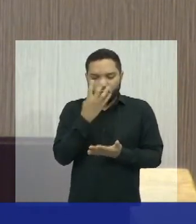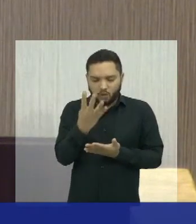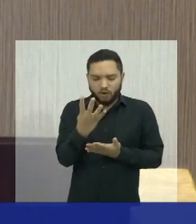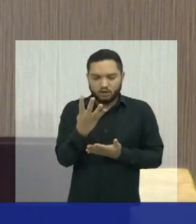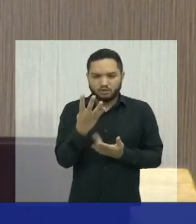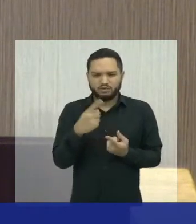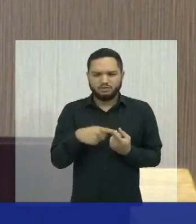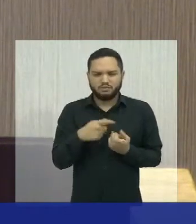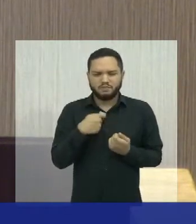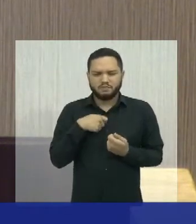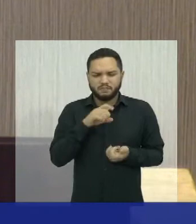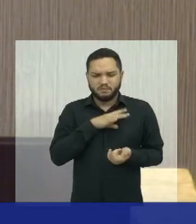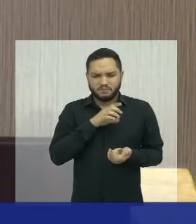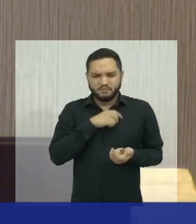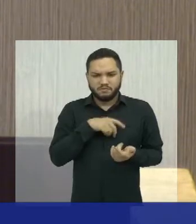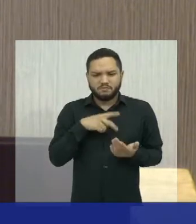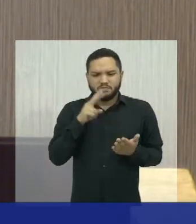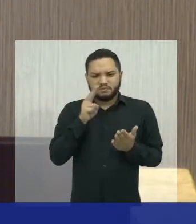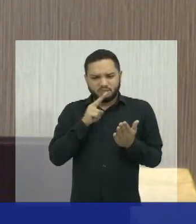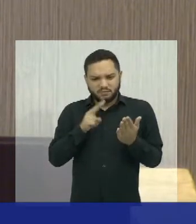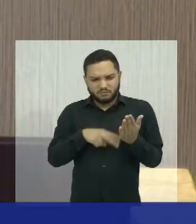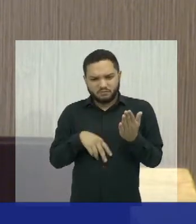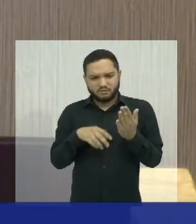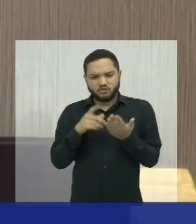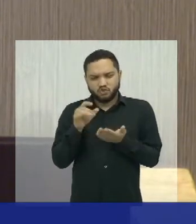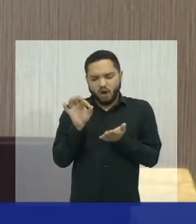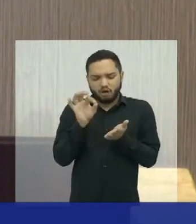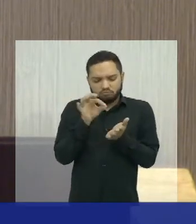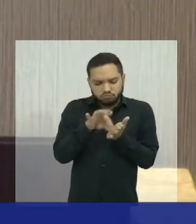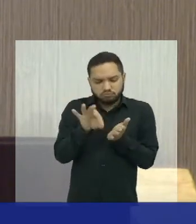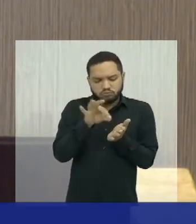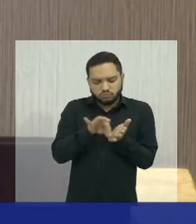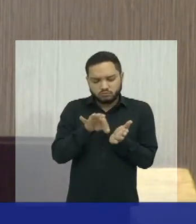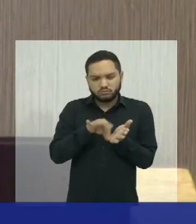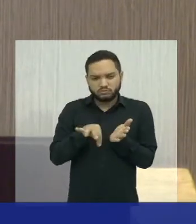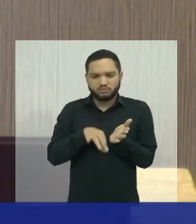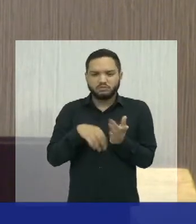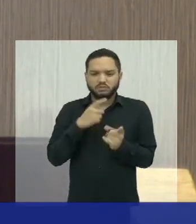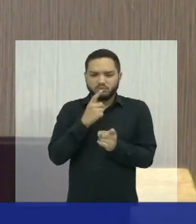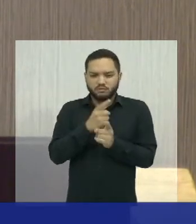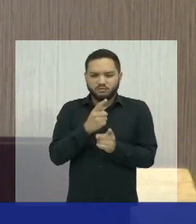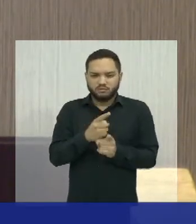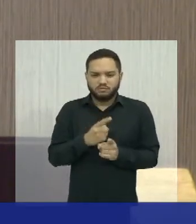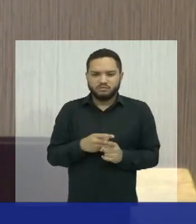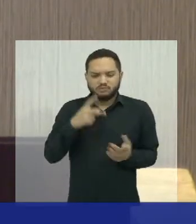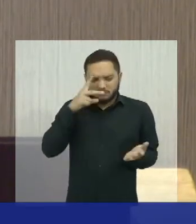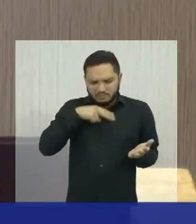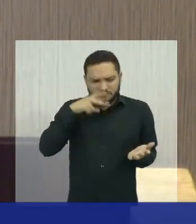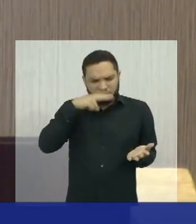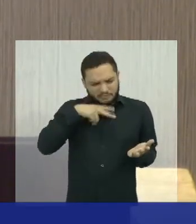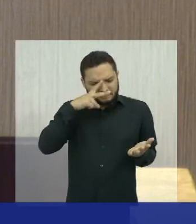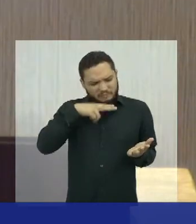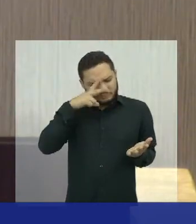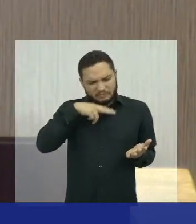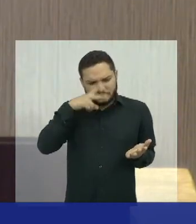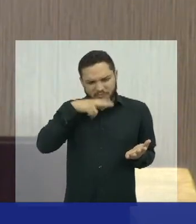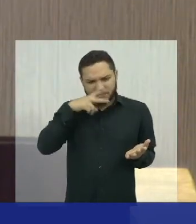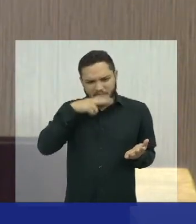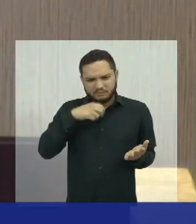porque eu olhei todinho, gente, e tive cuidado de marcar. O que eu vi, assim, muito frequente nele todo,